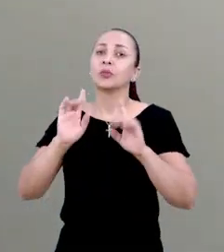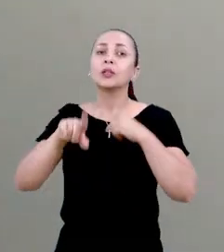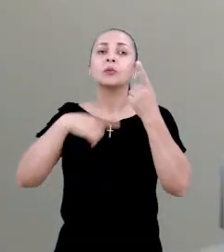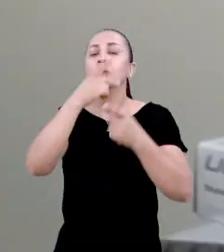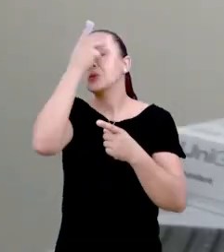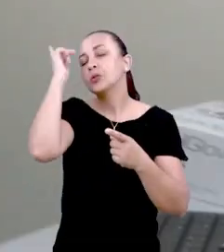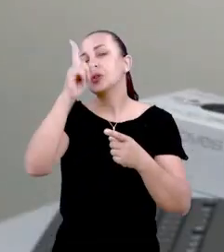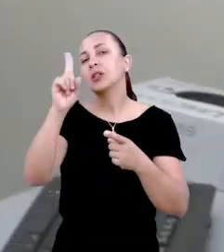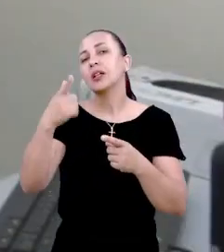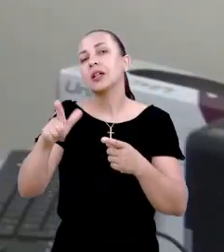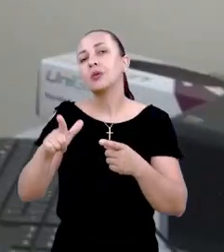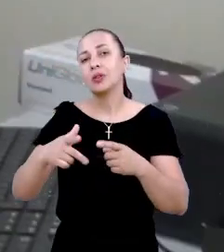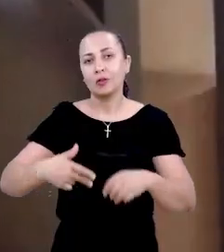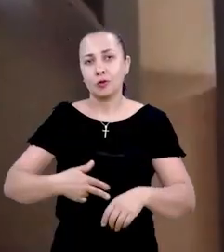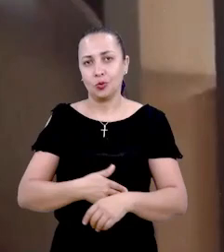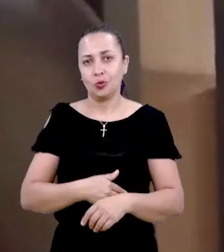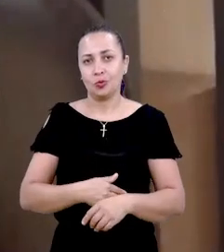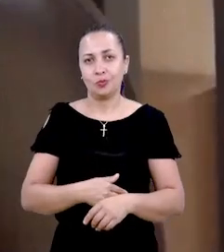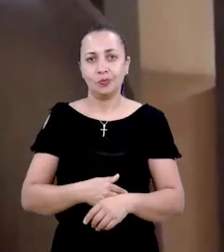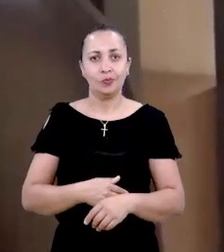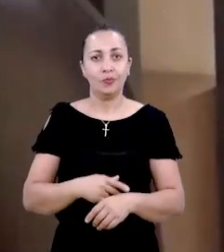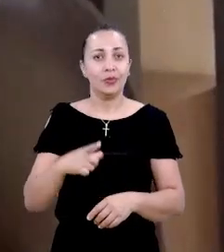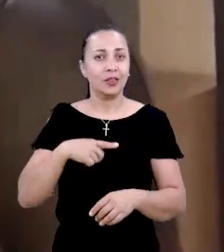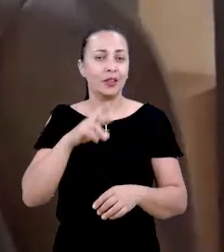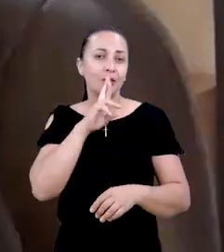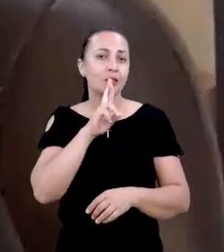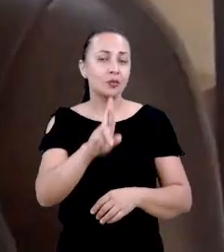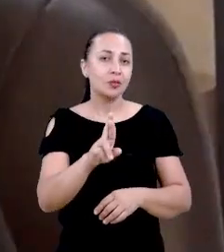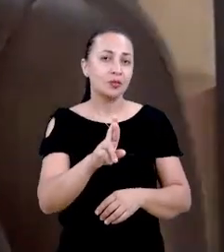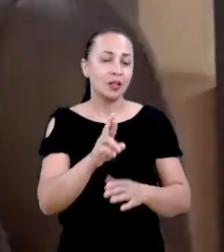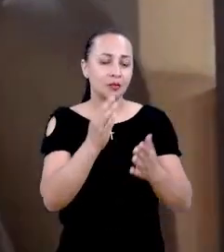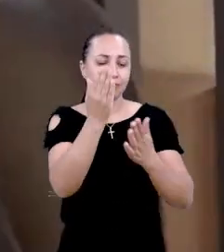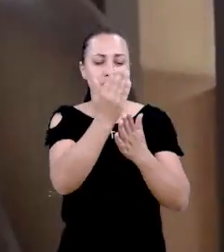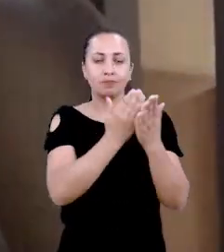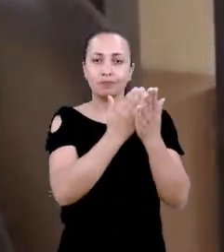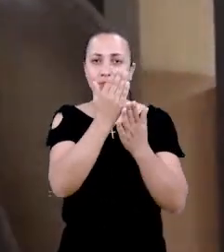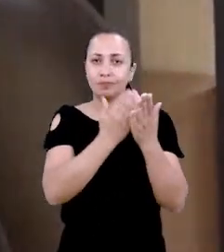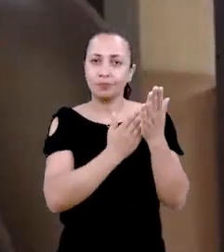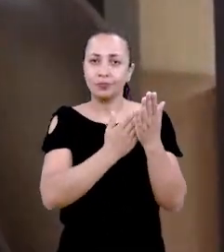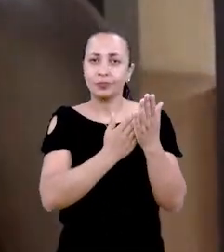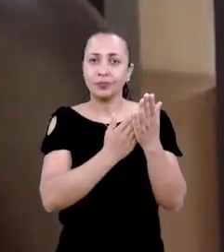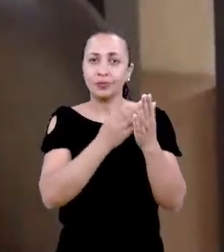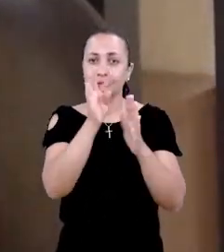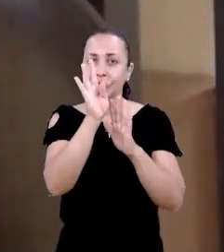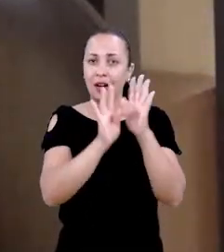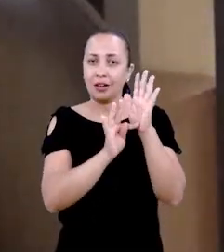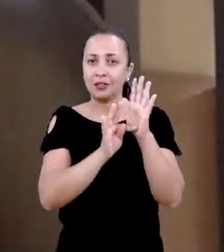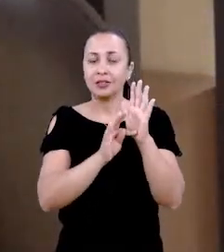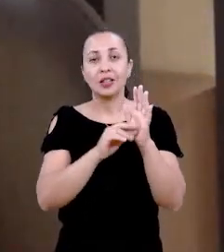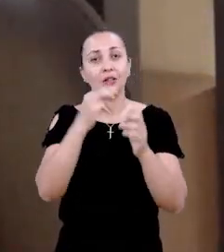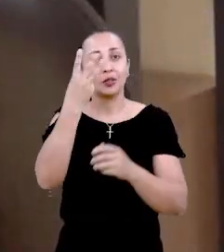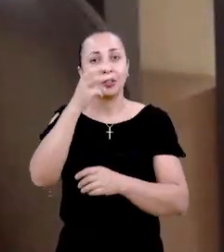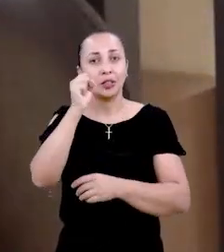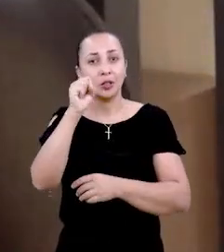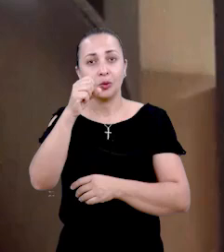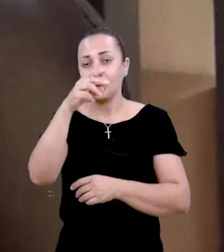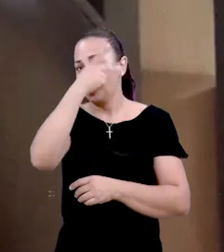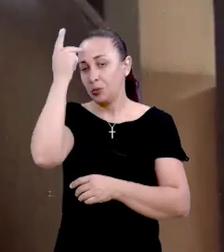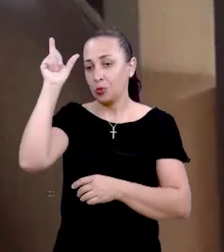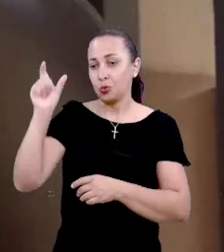não sofreram esse procedimento. Segundo os resultados obtidos na minha tese, dos 38 pacientes que